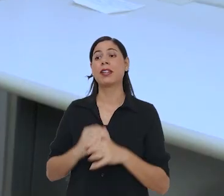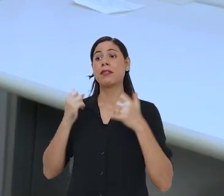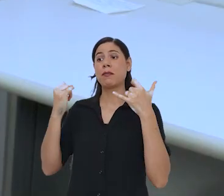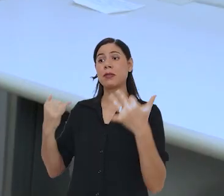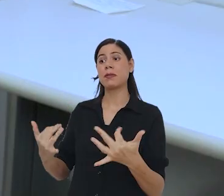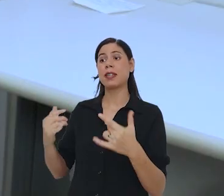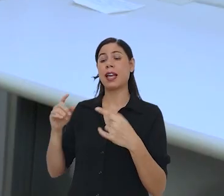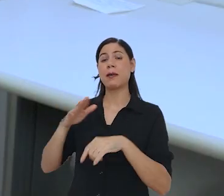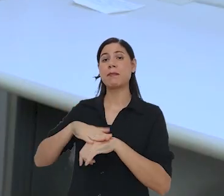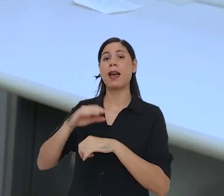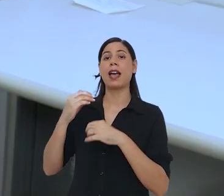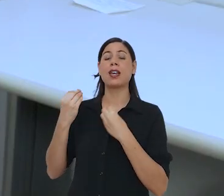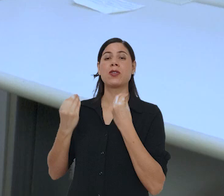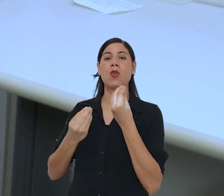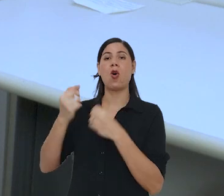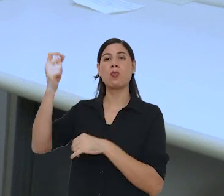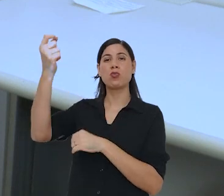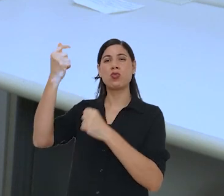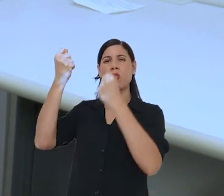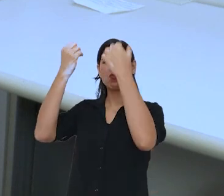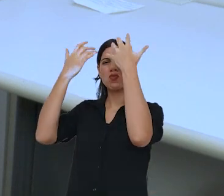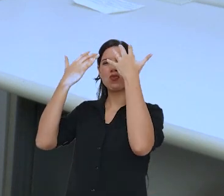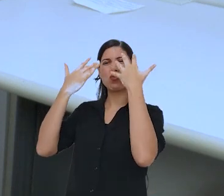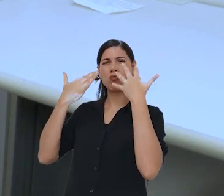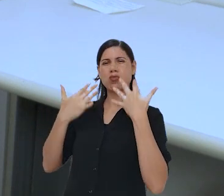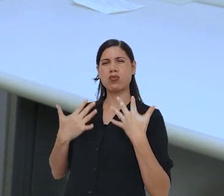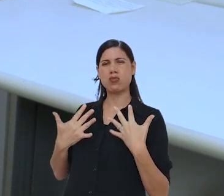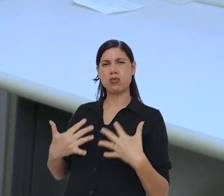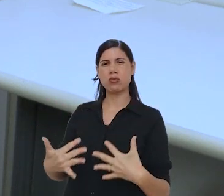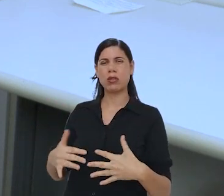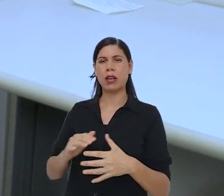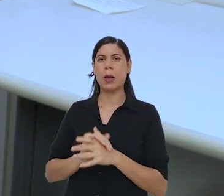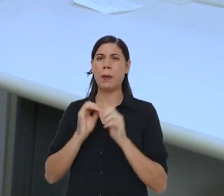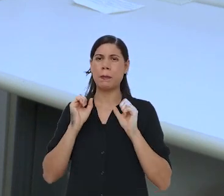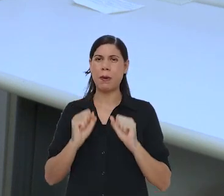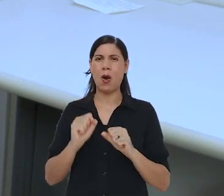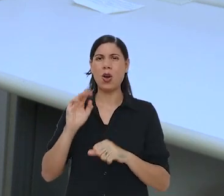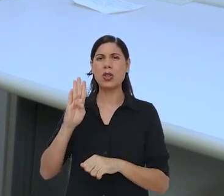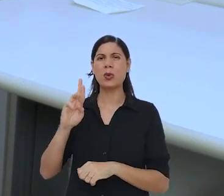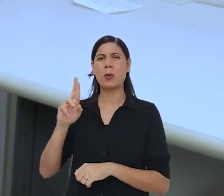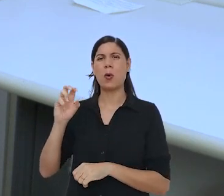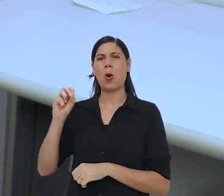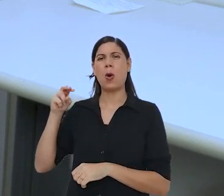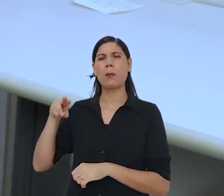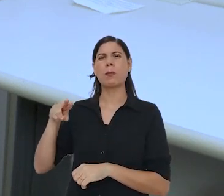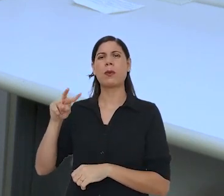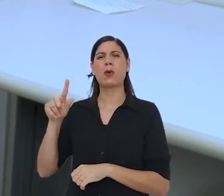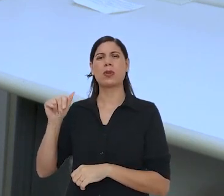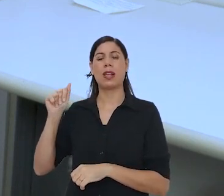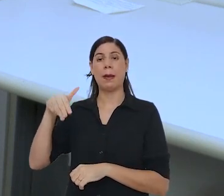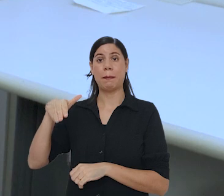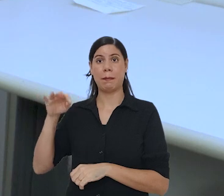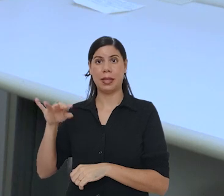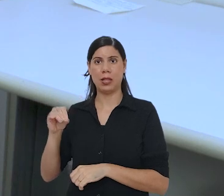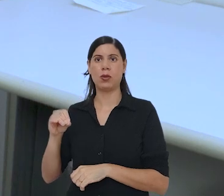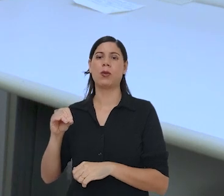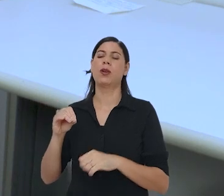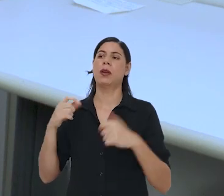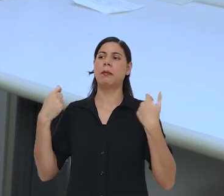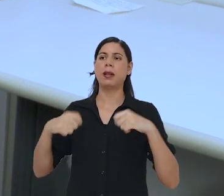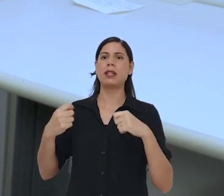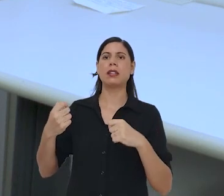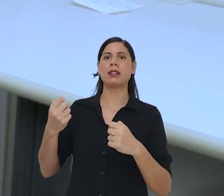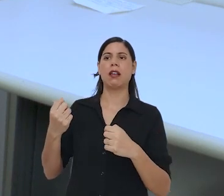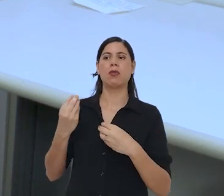o bronzeamento, né? O bronzeamento, ele aumenta o risco de câncer de pele? A pessoa ela tem que tomar algum